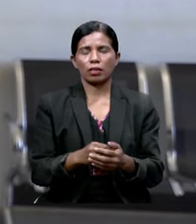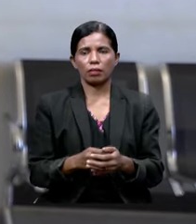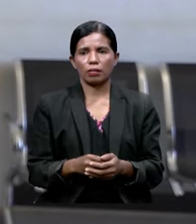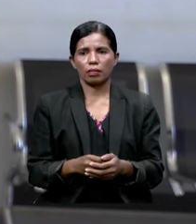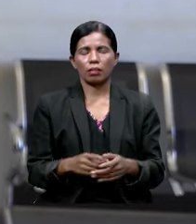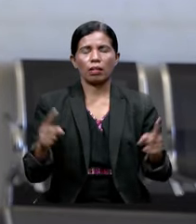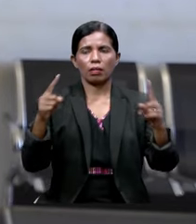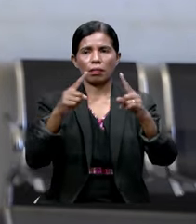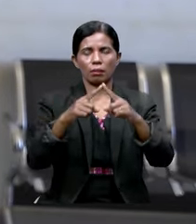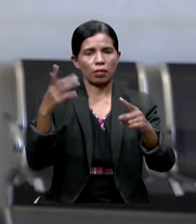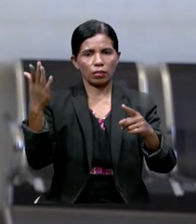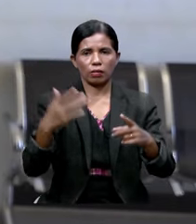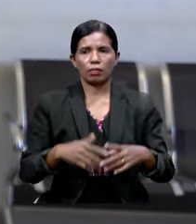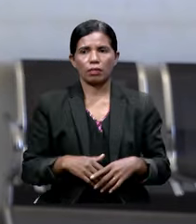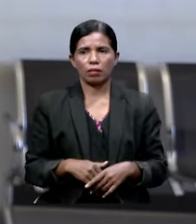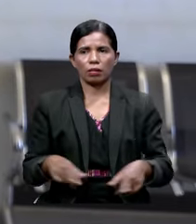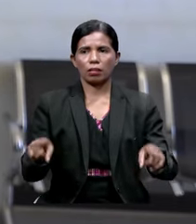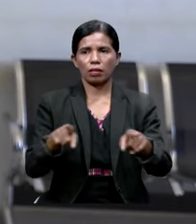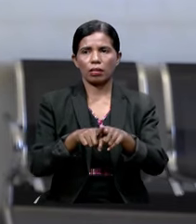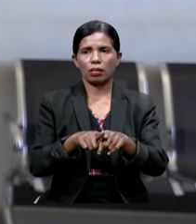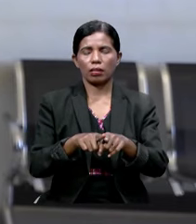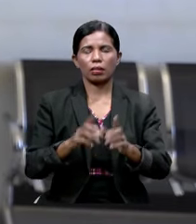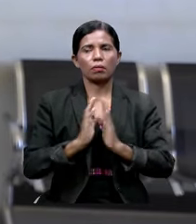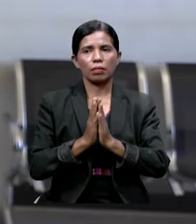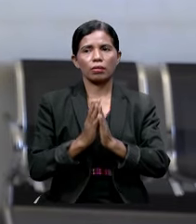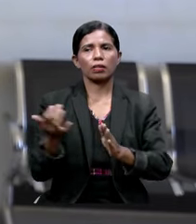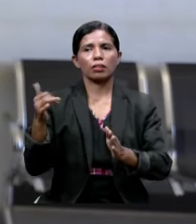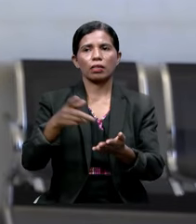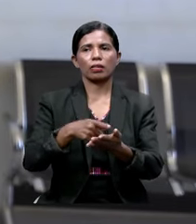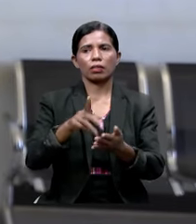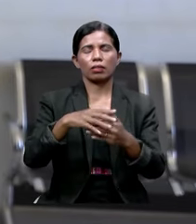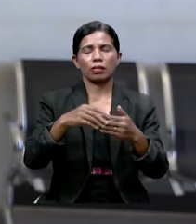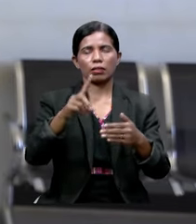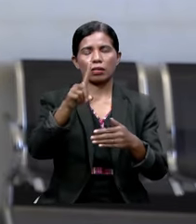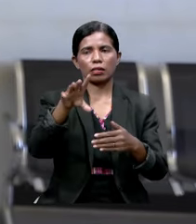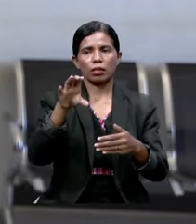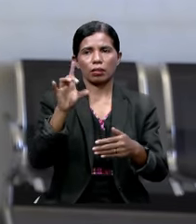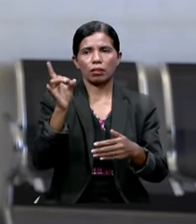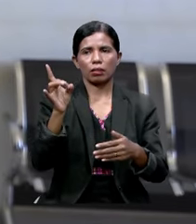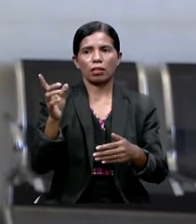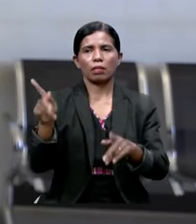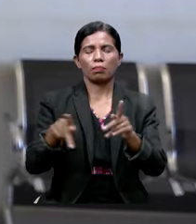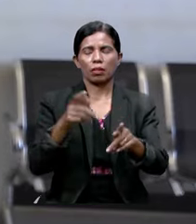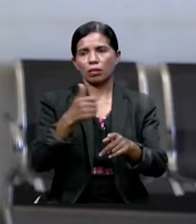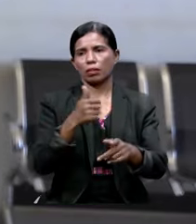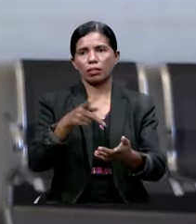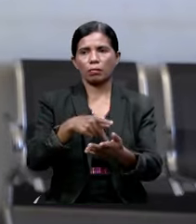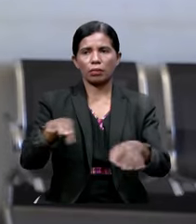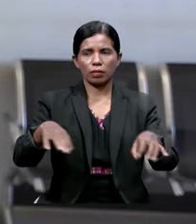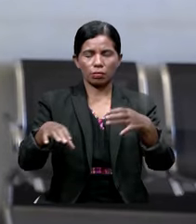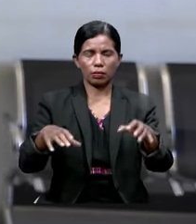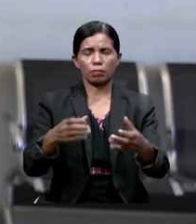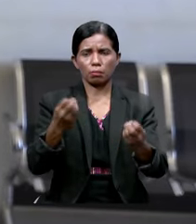ia nessa Myanmar. Se a selo de 100 dólares, 80 dólares, é mais selo serviço, é um serviço barinas de